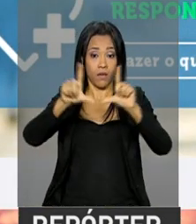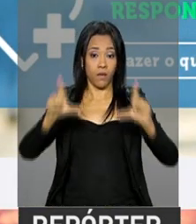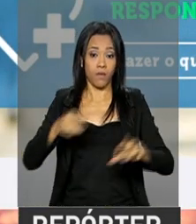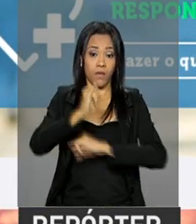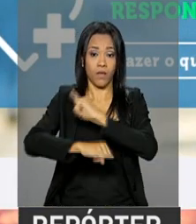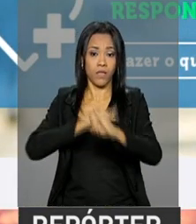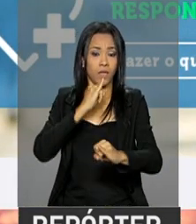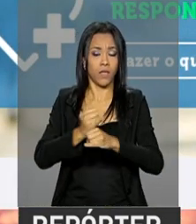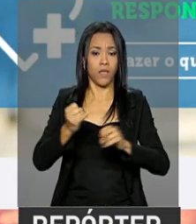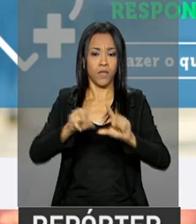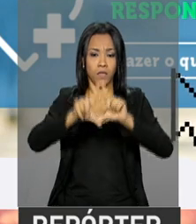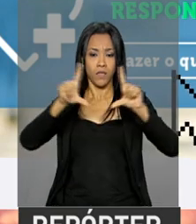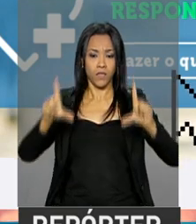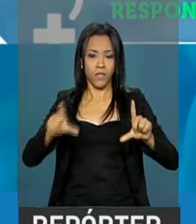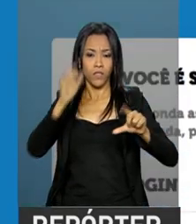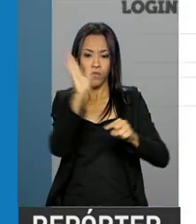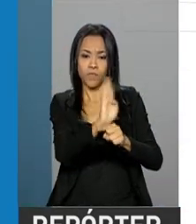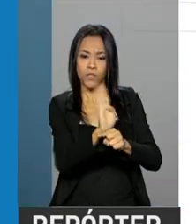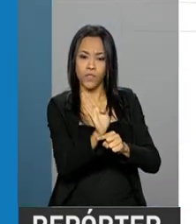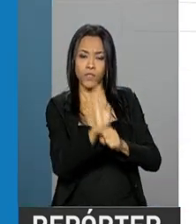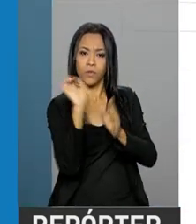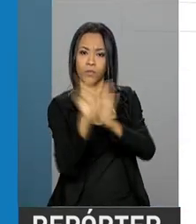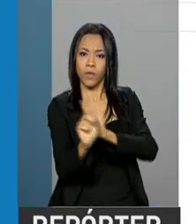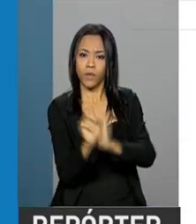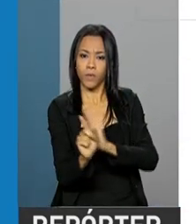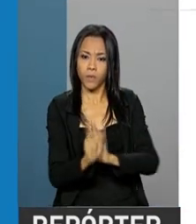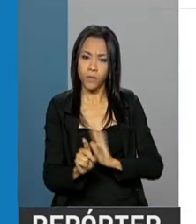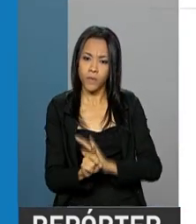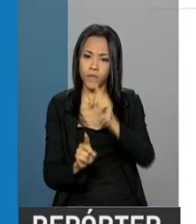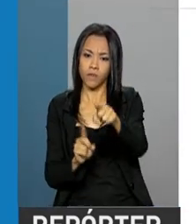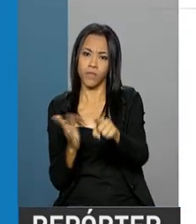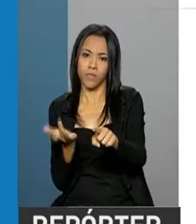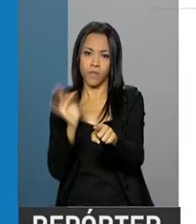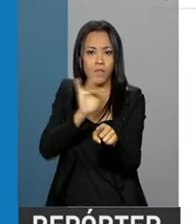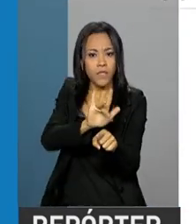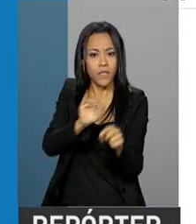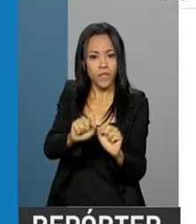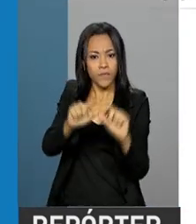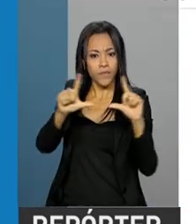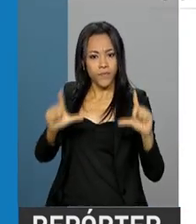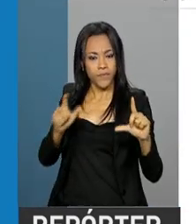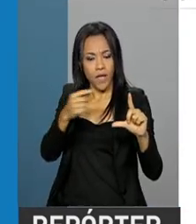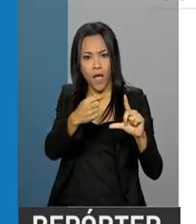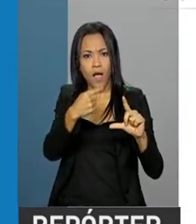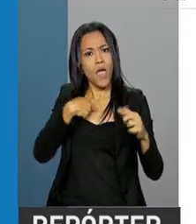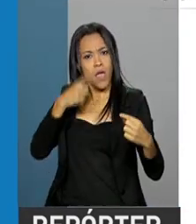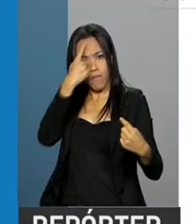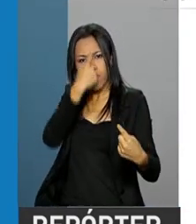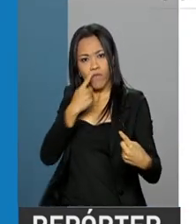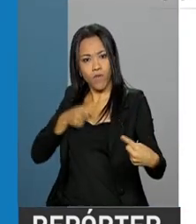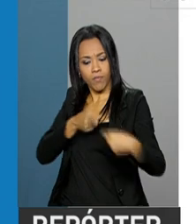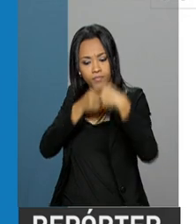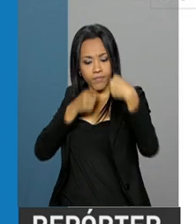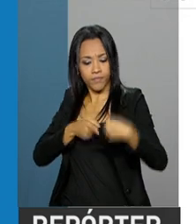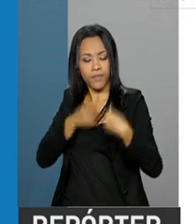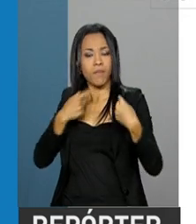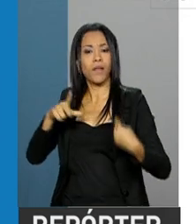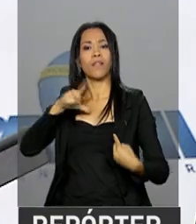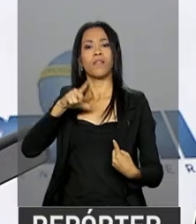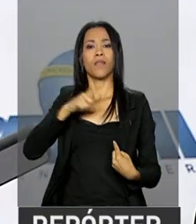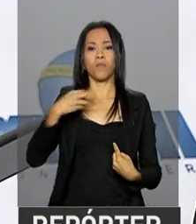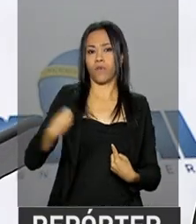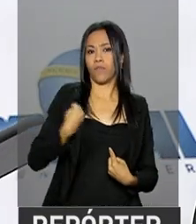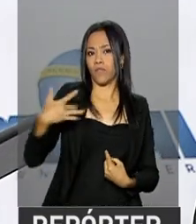internet. A partir de vídeos e questionários, a ferramenta oferece soluções personalizadas para quem quer ter uma vida mais